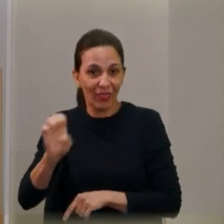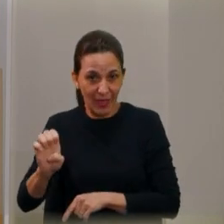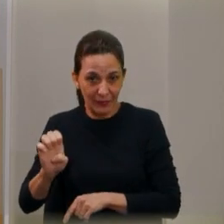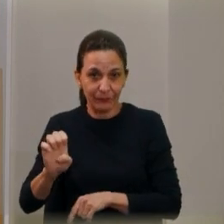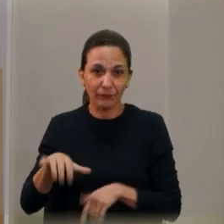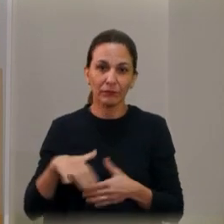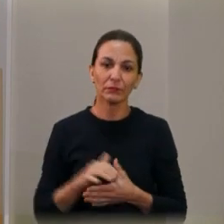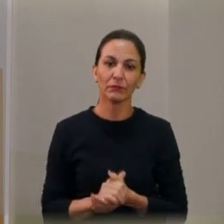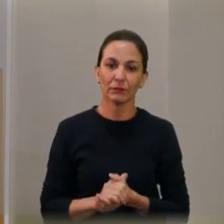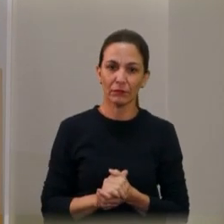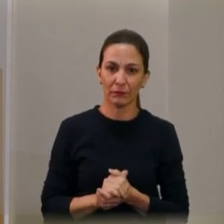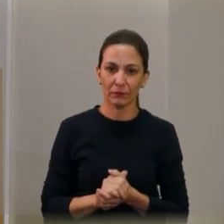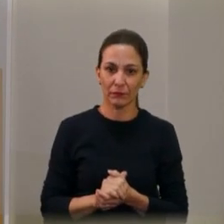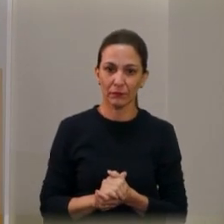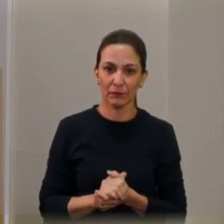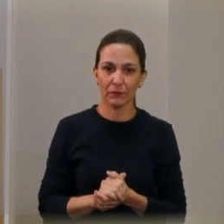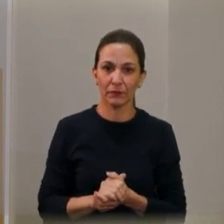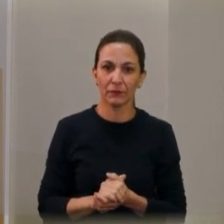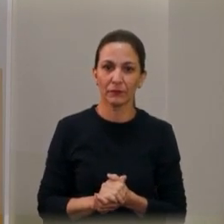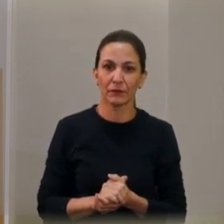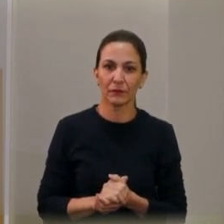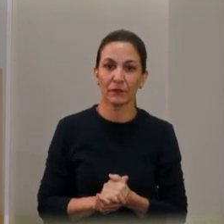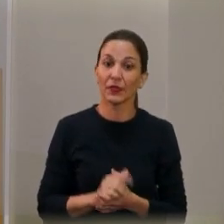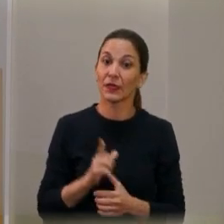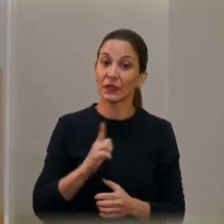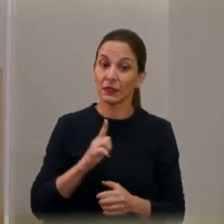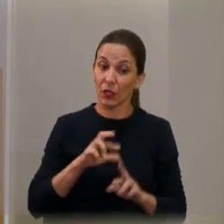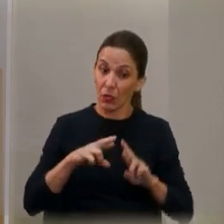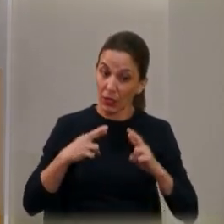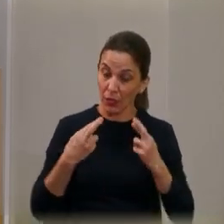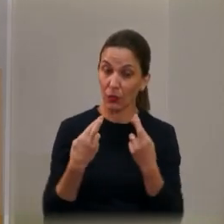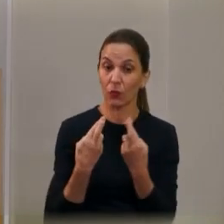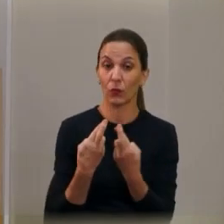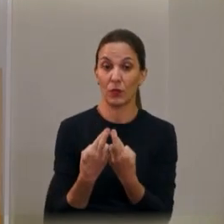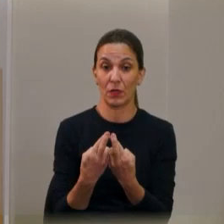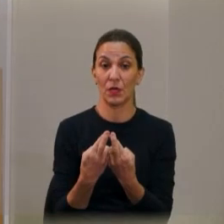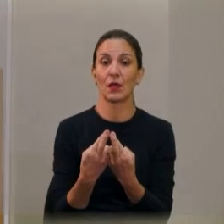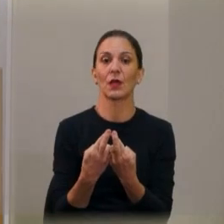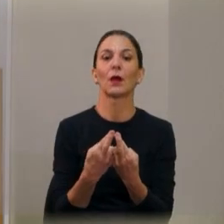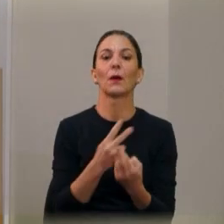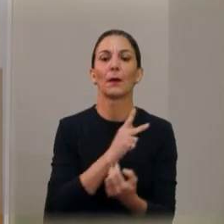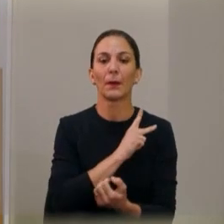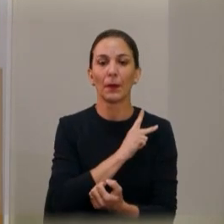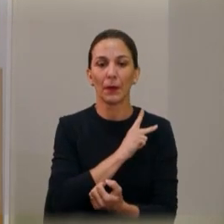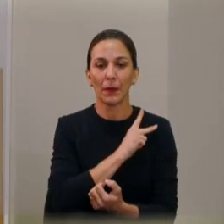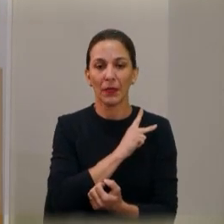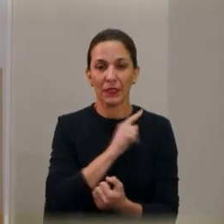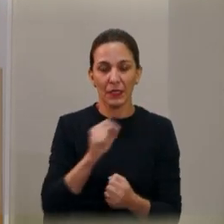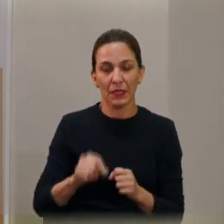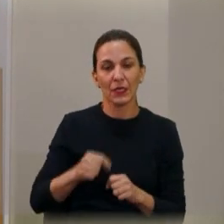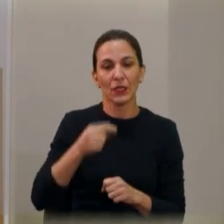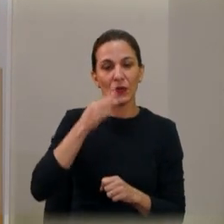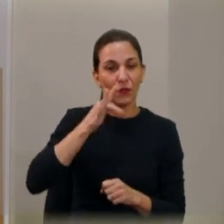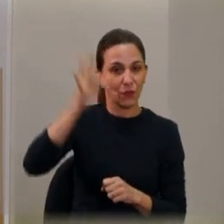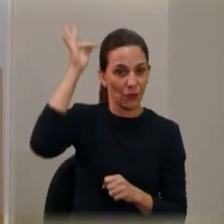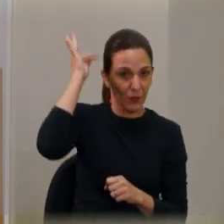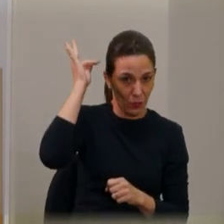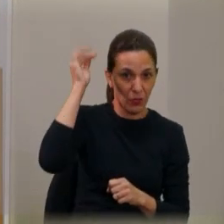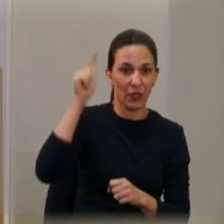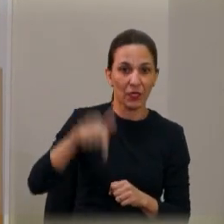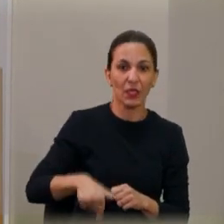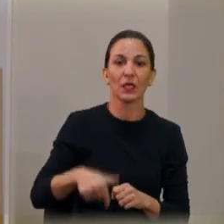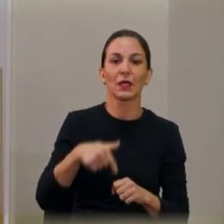a gente teve só para terminar o presente antes de me cortar a gente teve uma audiência pública presidida pela vereadora Fábio Virgílio para fazer justiça aqui